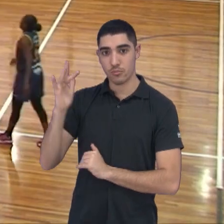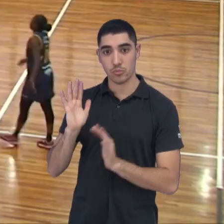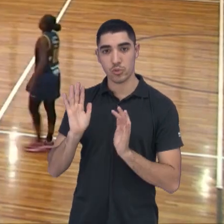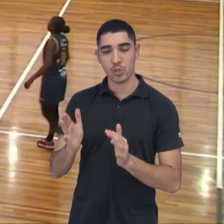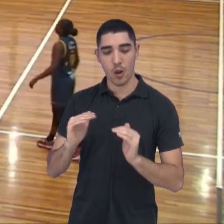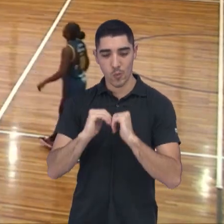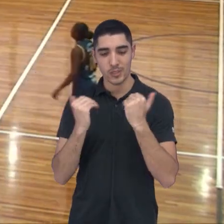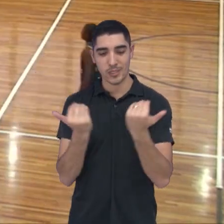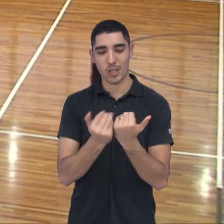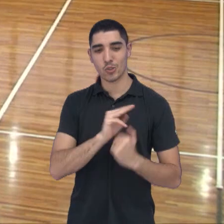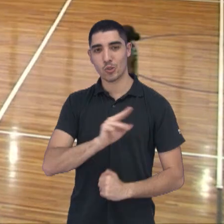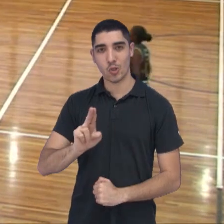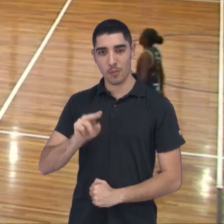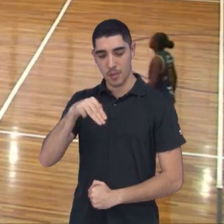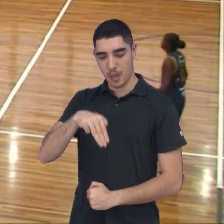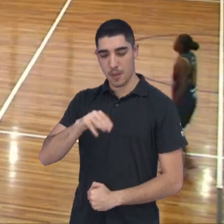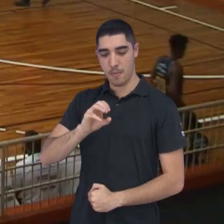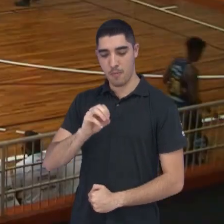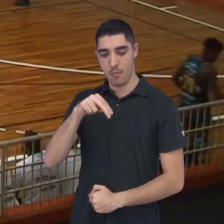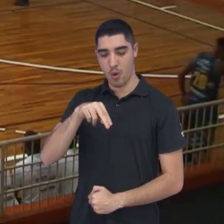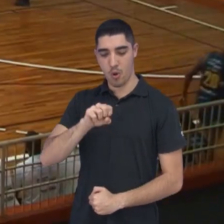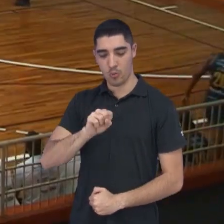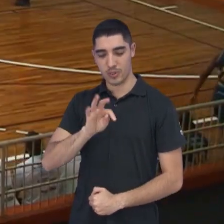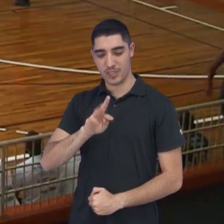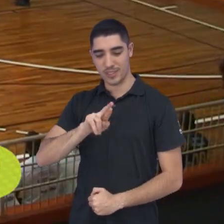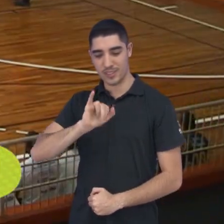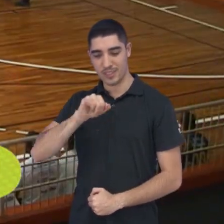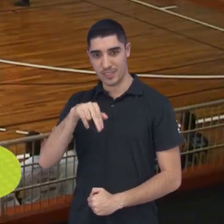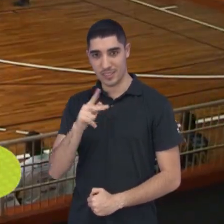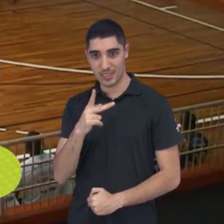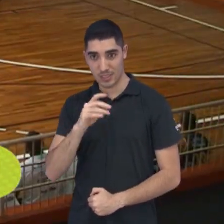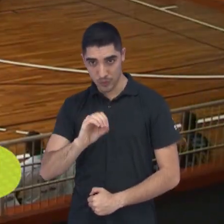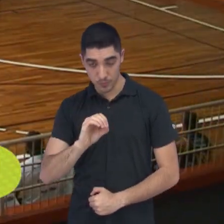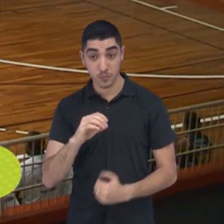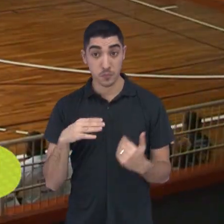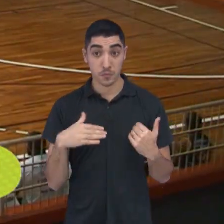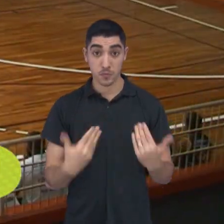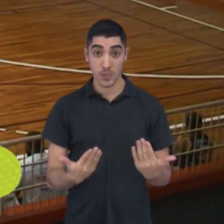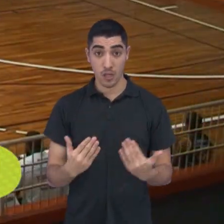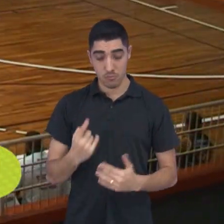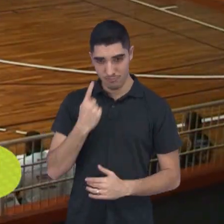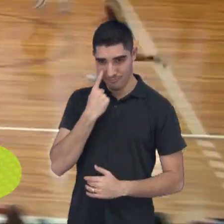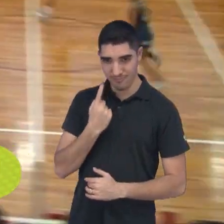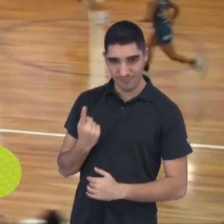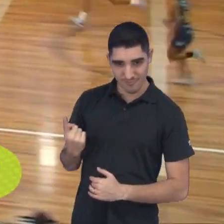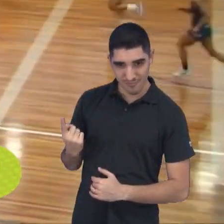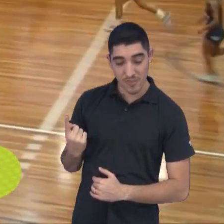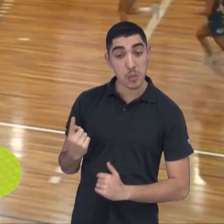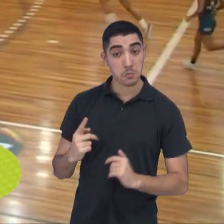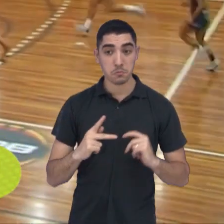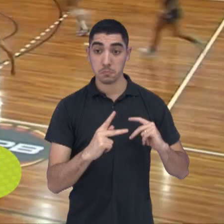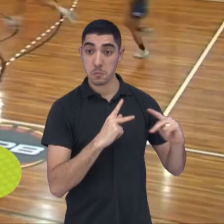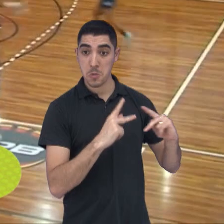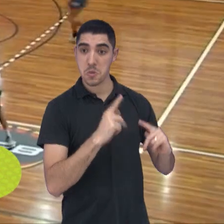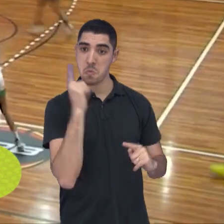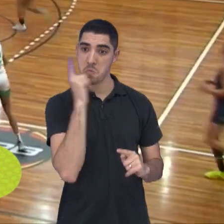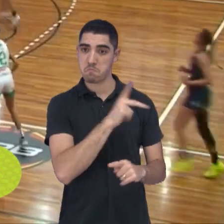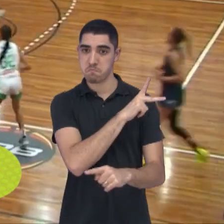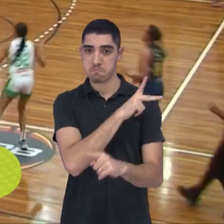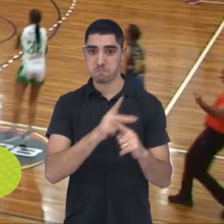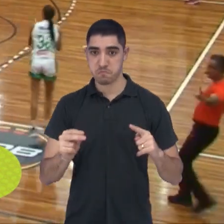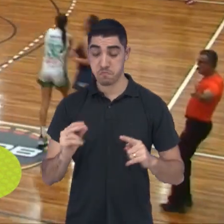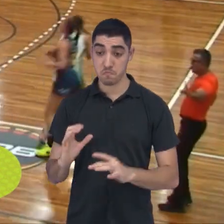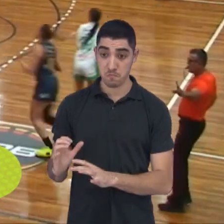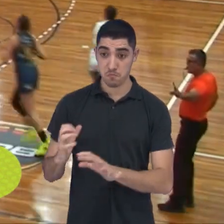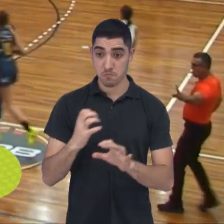pela estreia do Campeonato Paulista Adulto. Em um confronto considerado direto em termos de forças dentro da competição, o São José acabou levando a melhor e